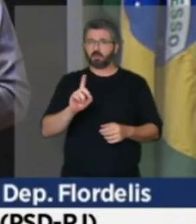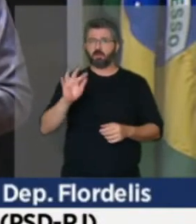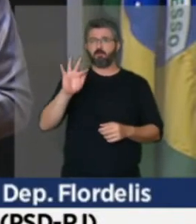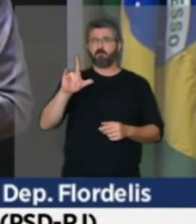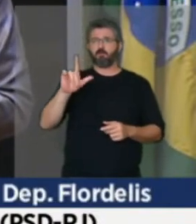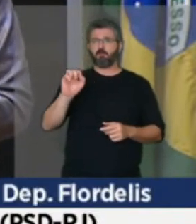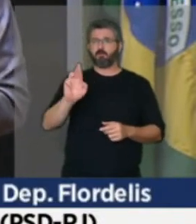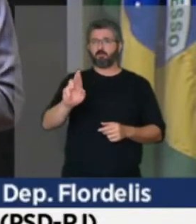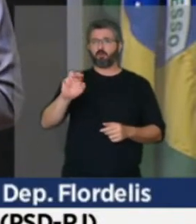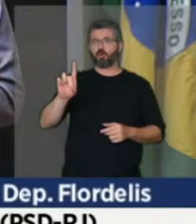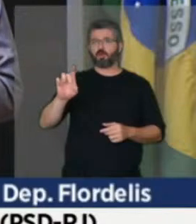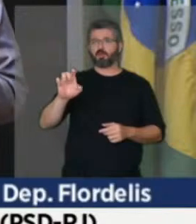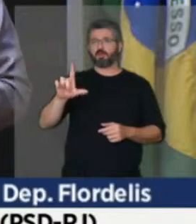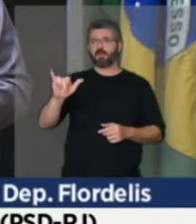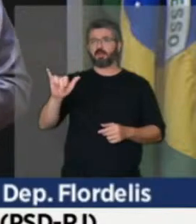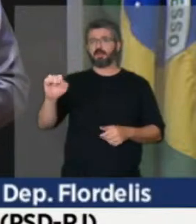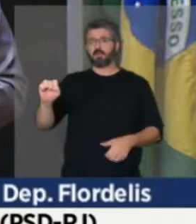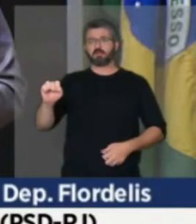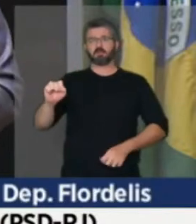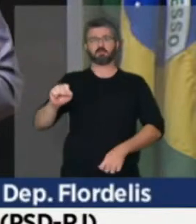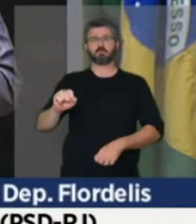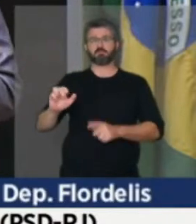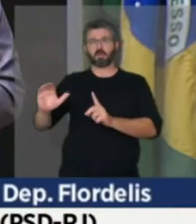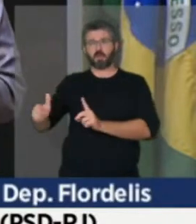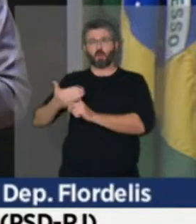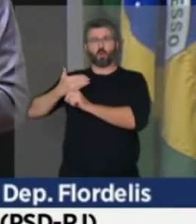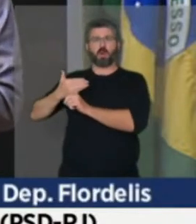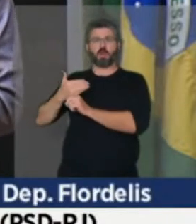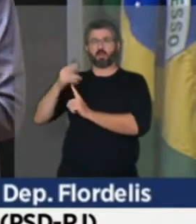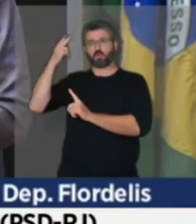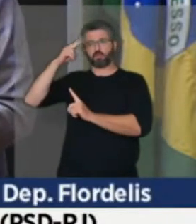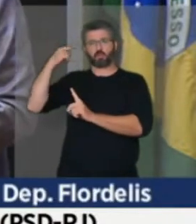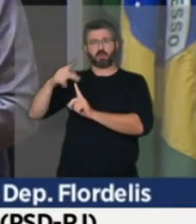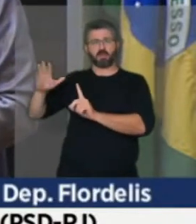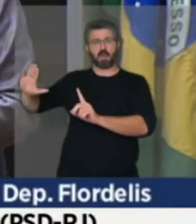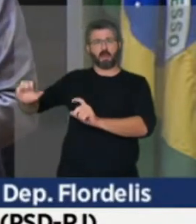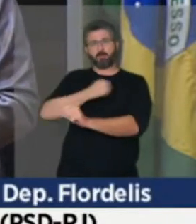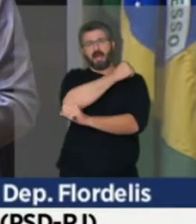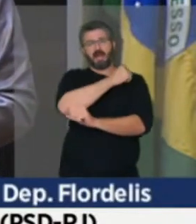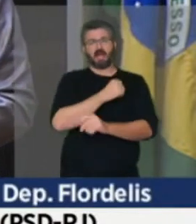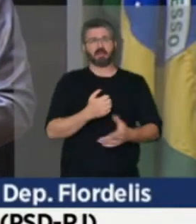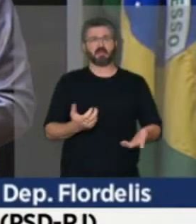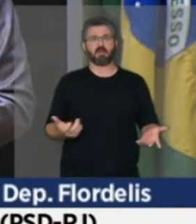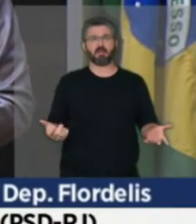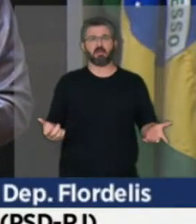Lis ser ocultada, ter a sua história excluída.